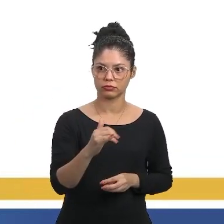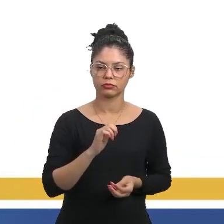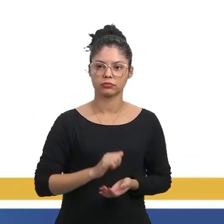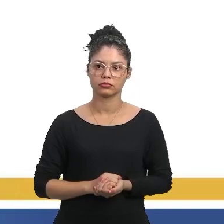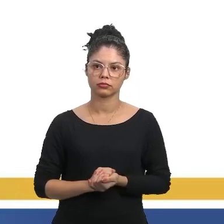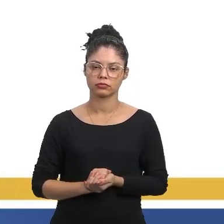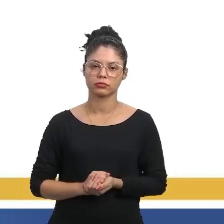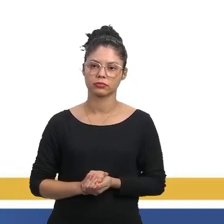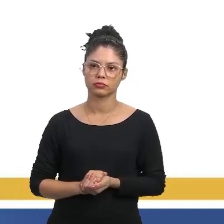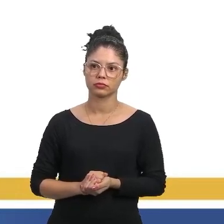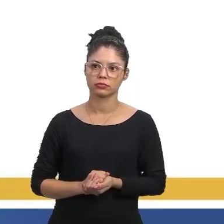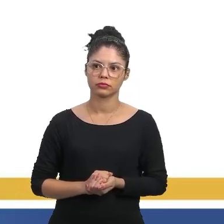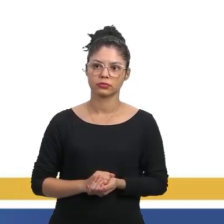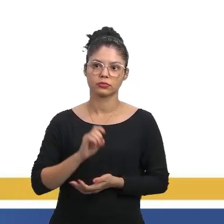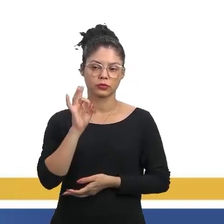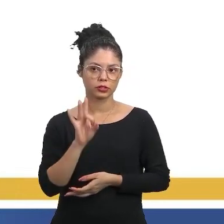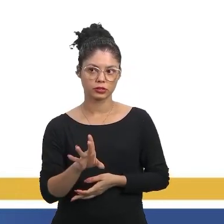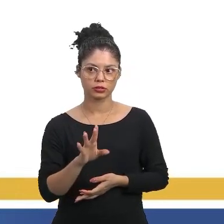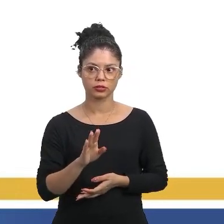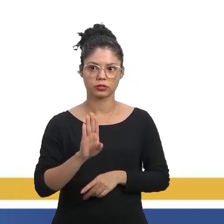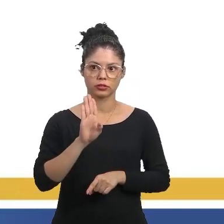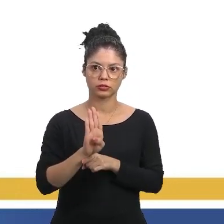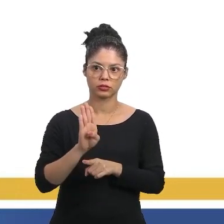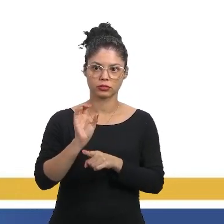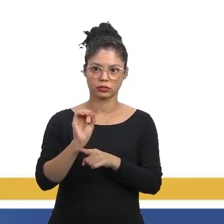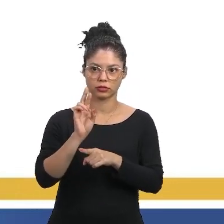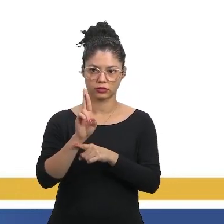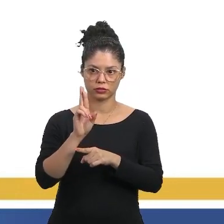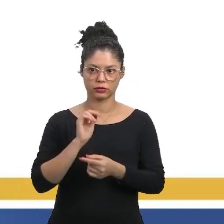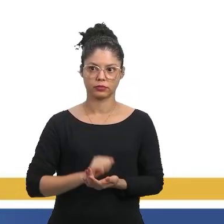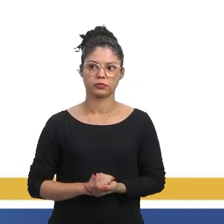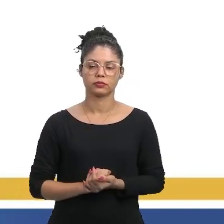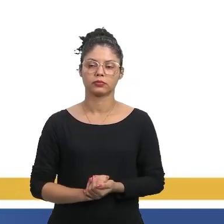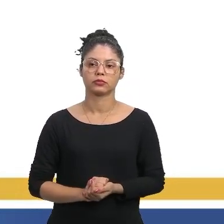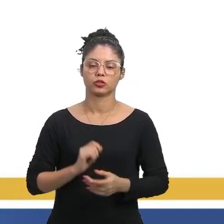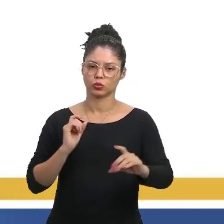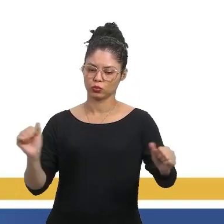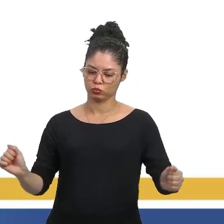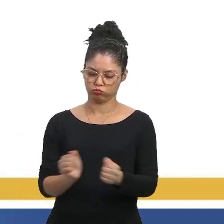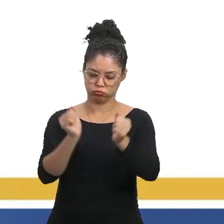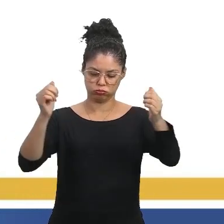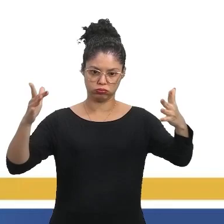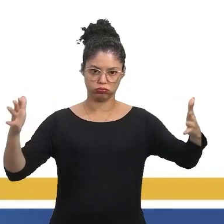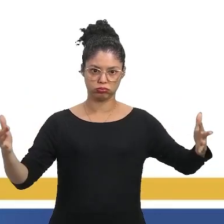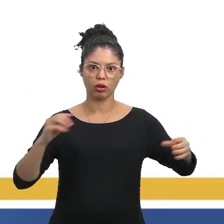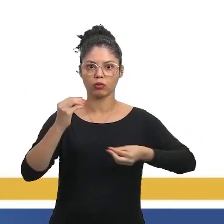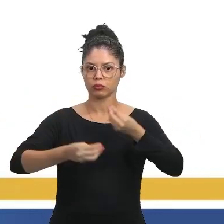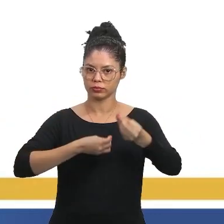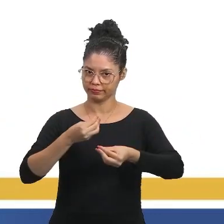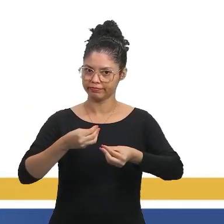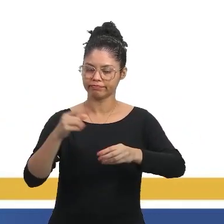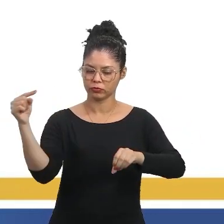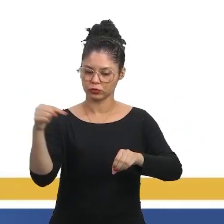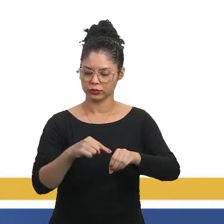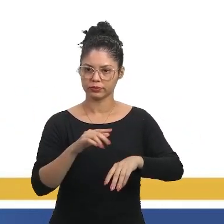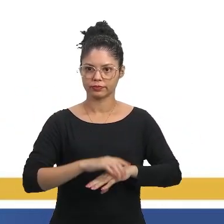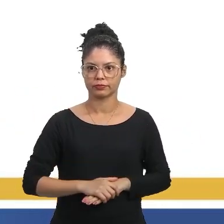é quantizada apenas no de Bohr, né? Que é para não perder a energia e não se chocar com o núcleo, como eu expliquei.